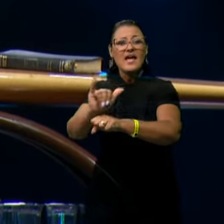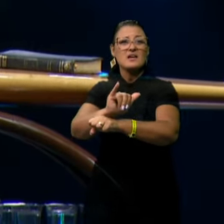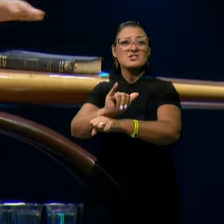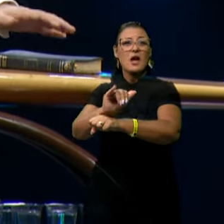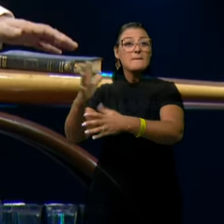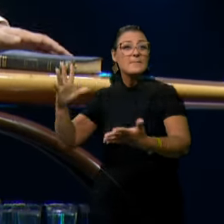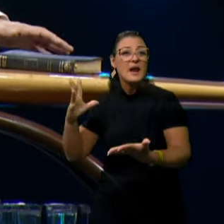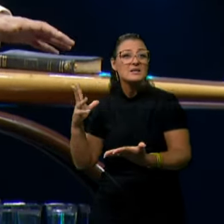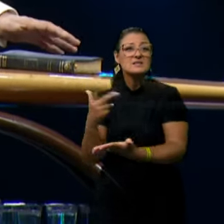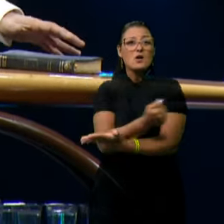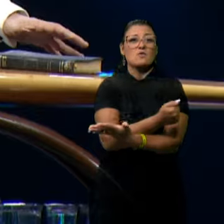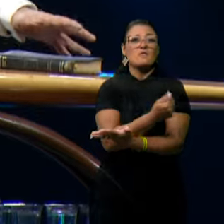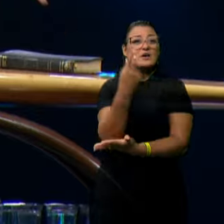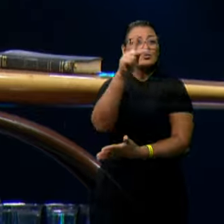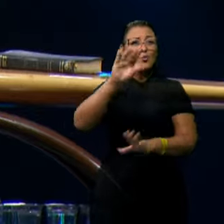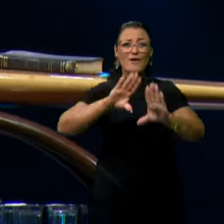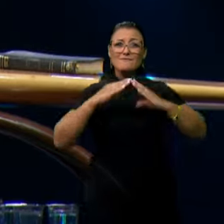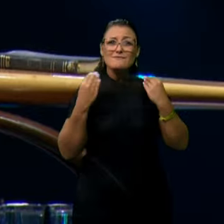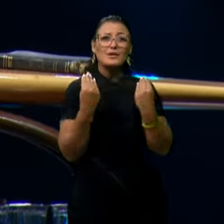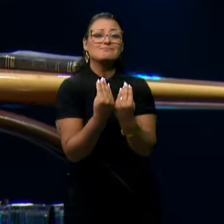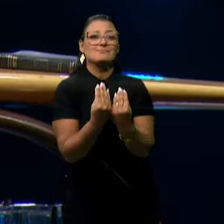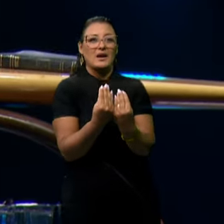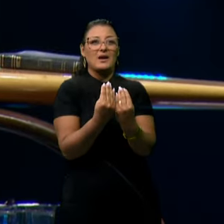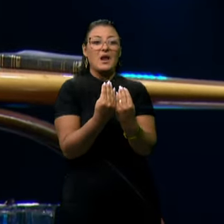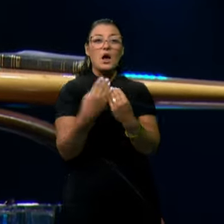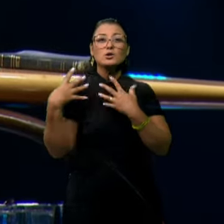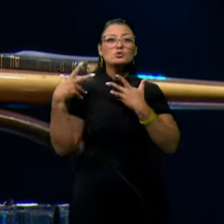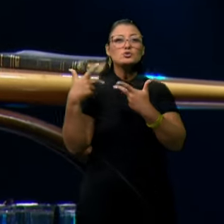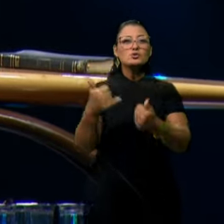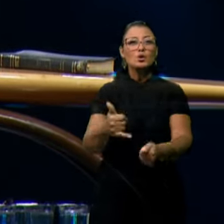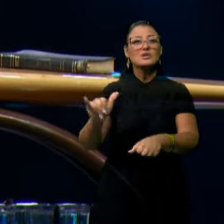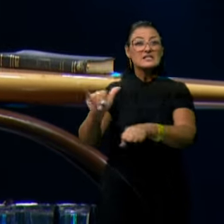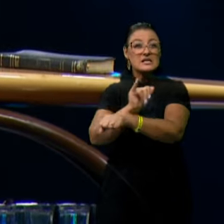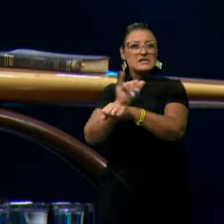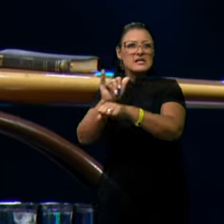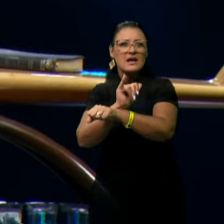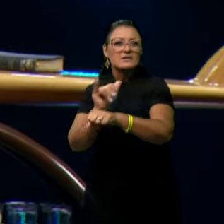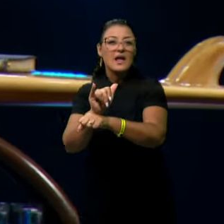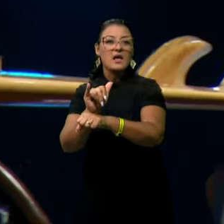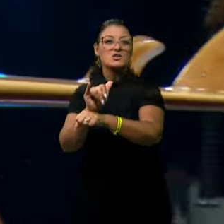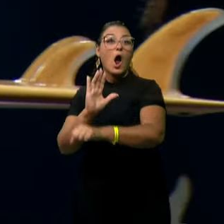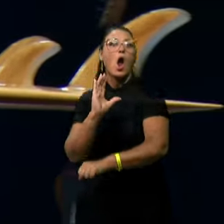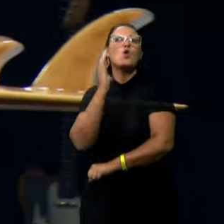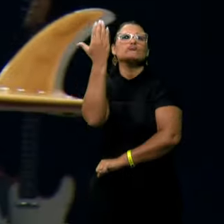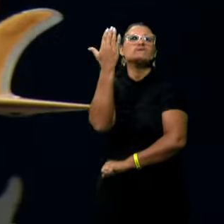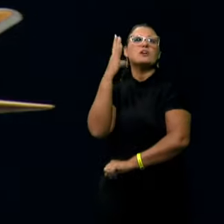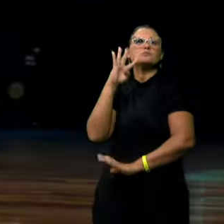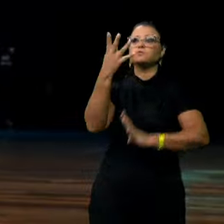todas demais estratégia funcionam depois que você em curva esse espírito